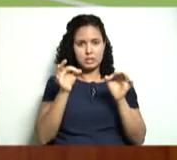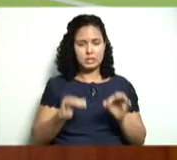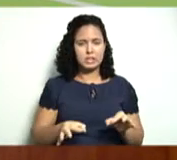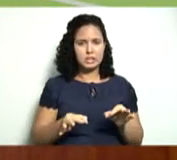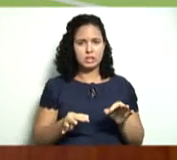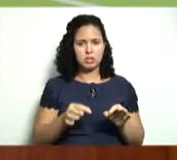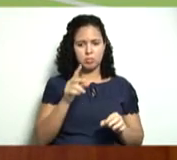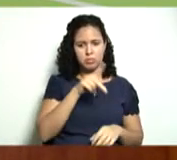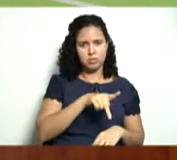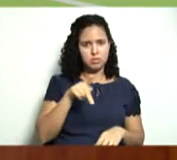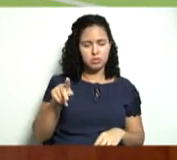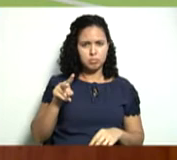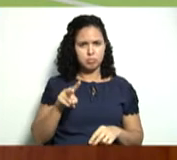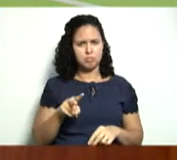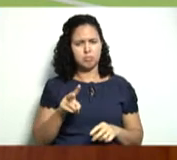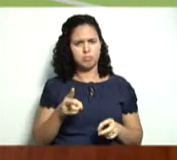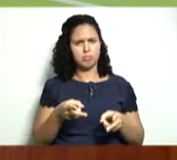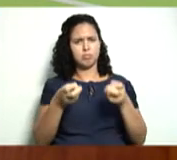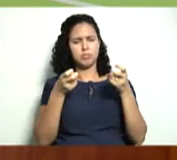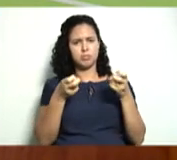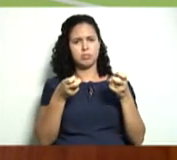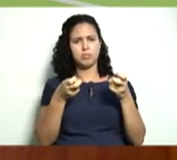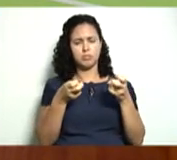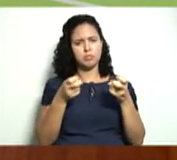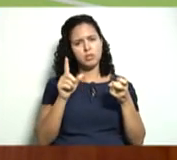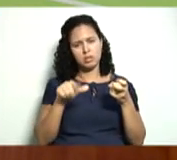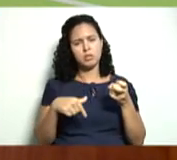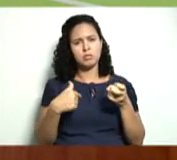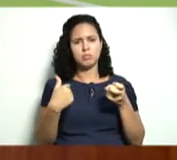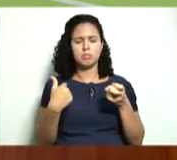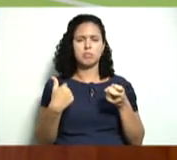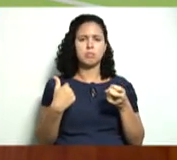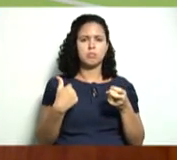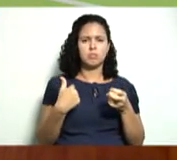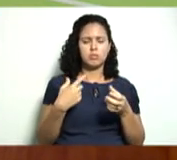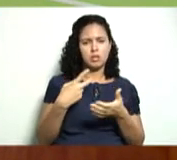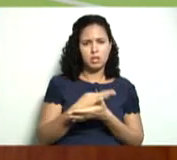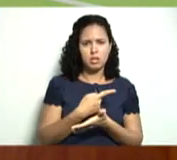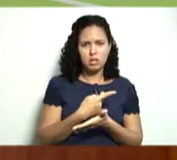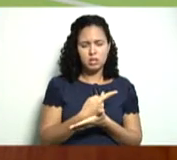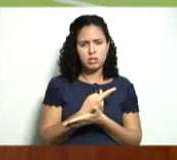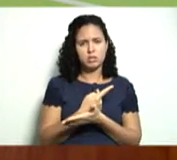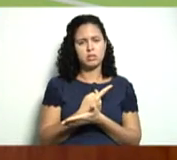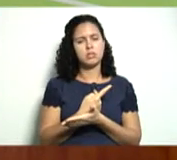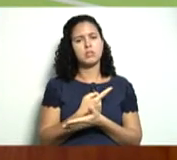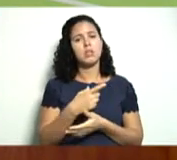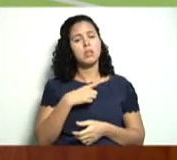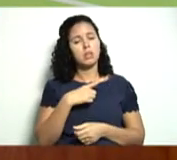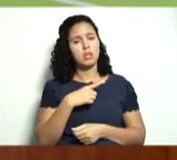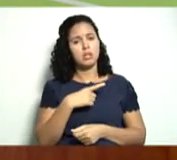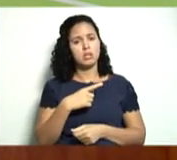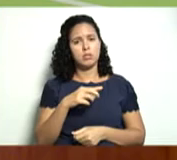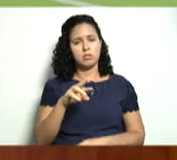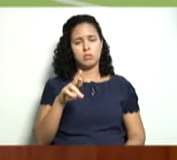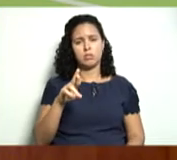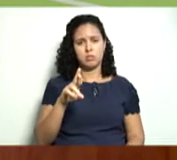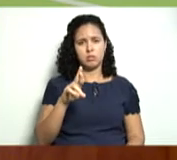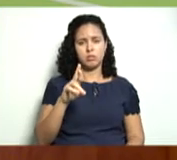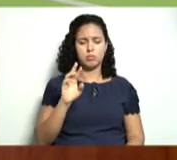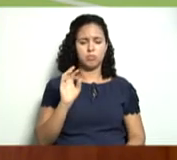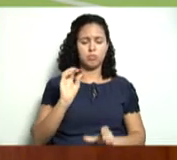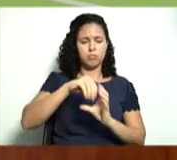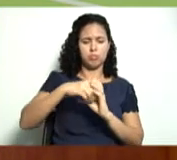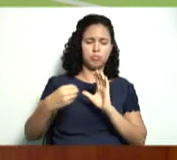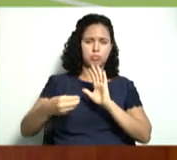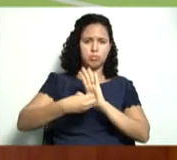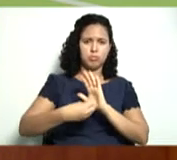corrigir vai ver que aquilo foi feito de forma manual e você tem o recurso correto para fazer isso hoje também traz